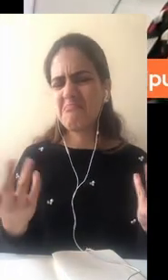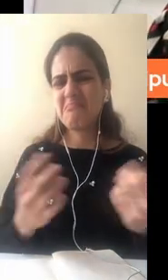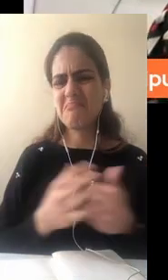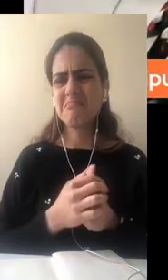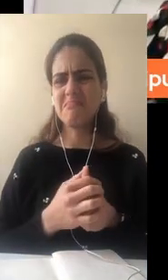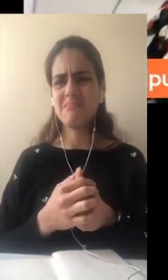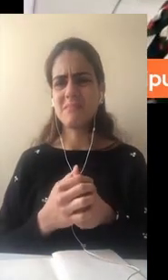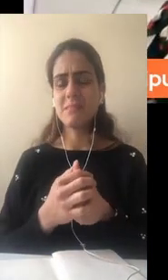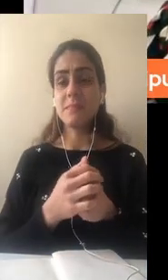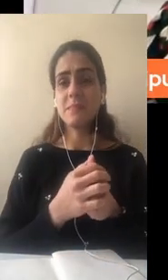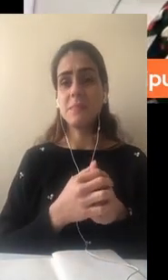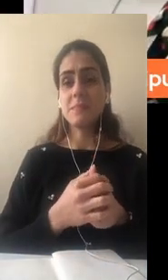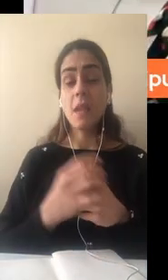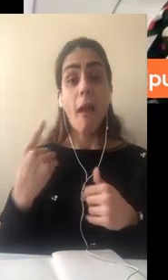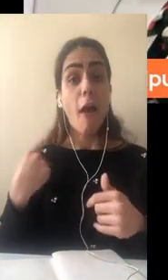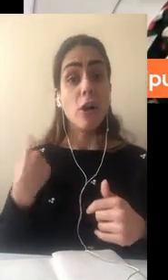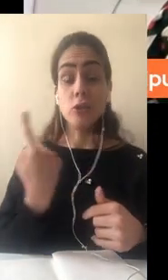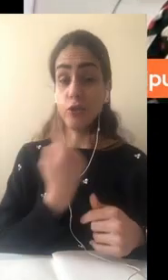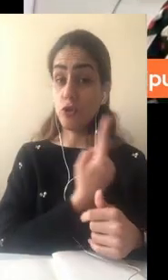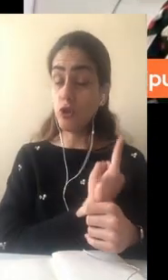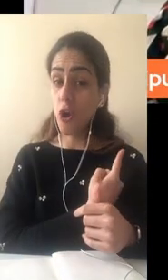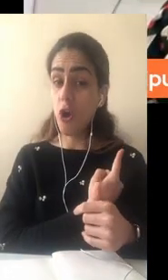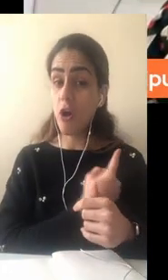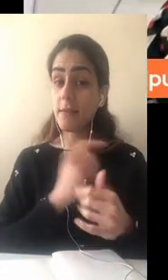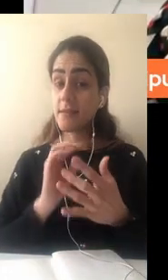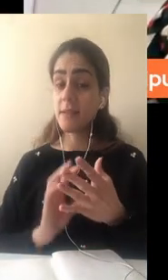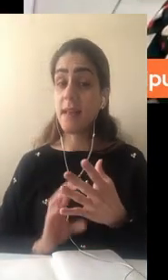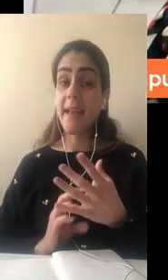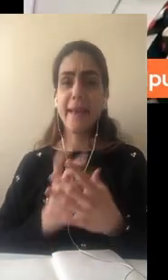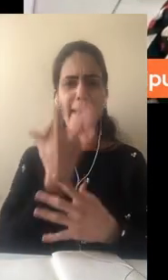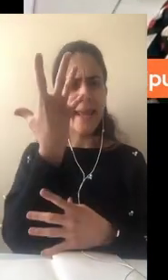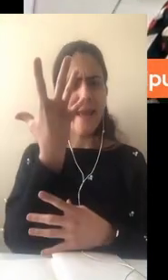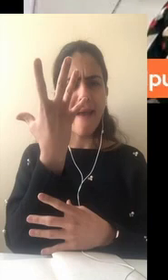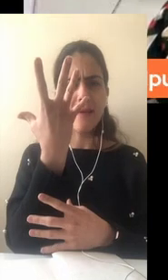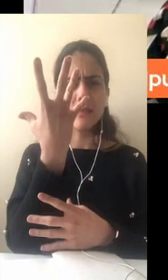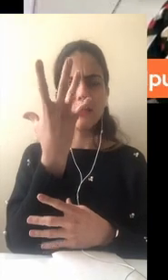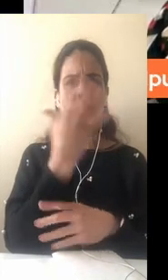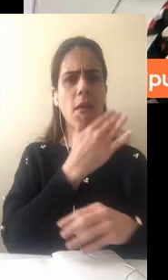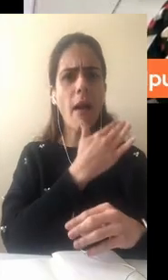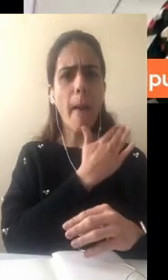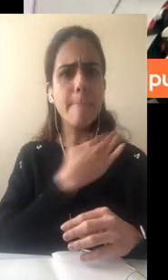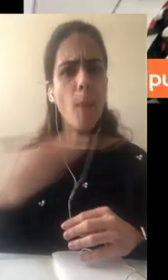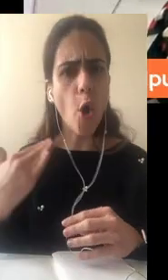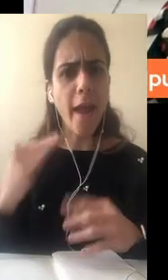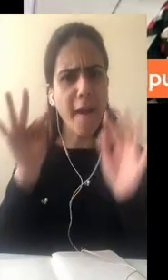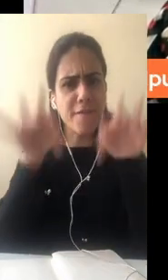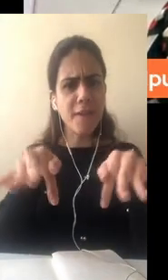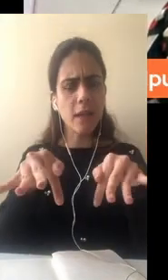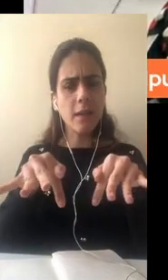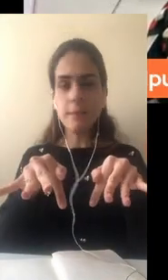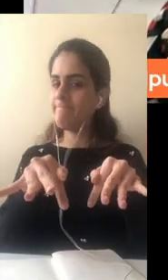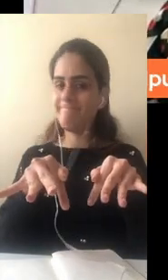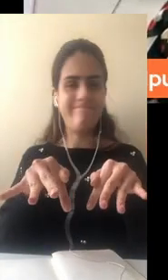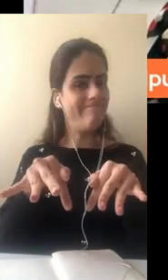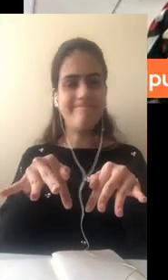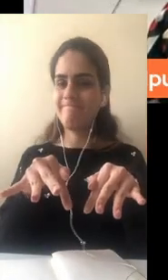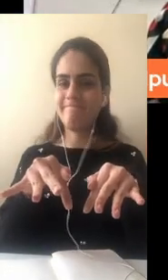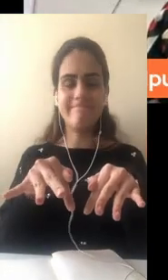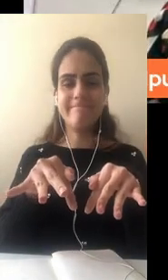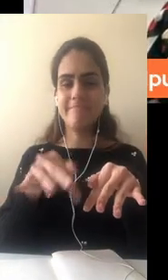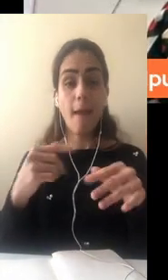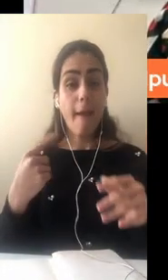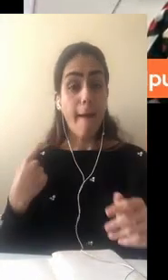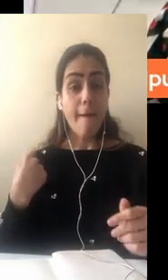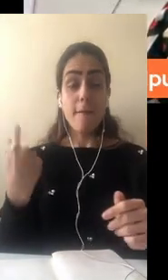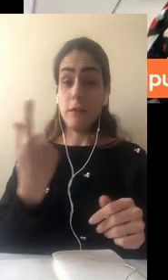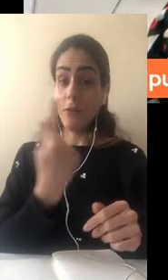tão ruim. E né? nós não fomos criados para morrer. Nós não fomos criados para morrer.